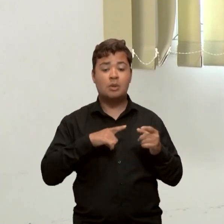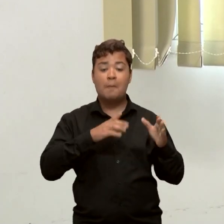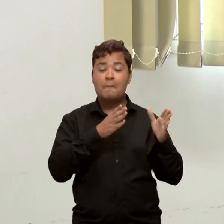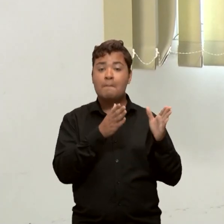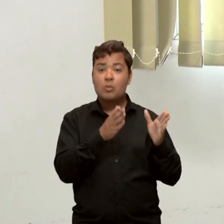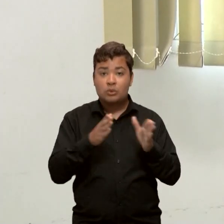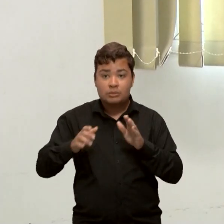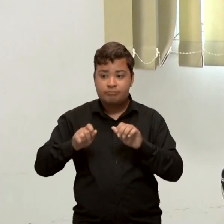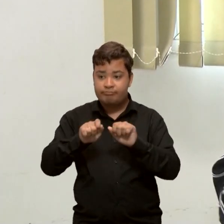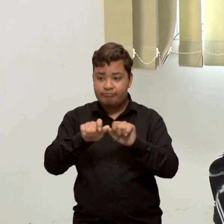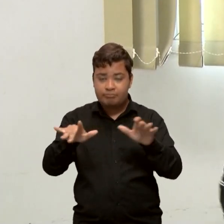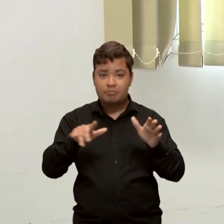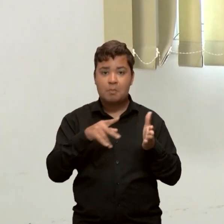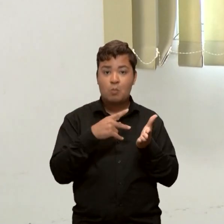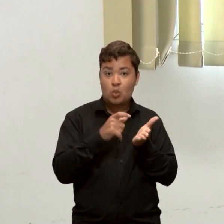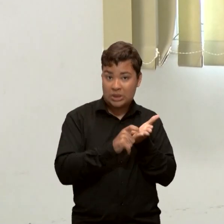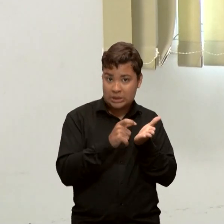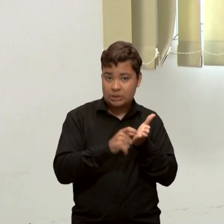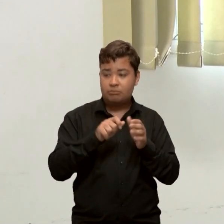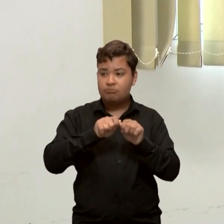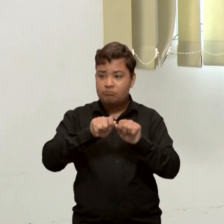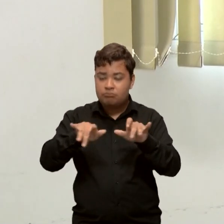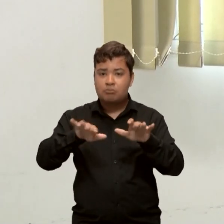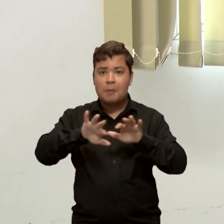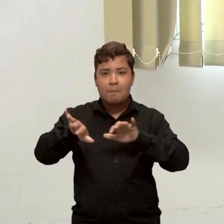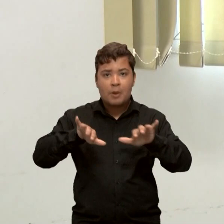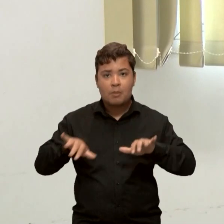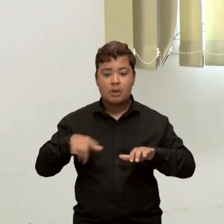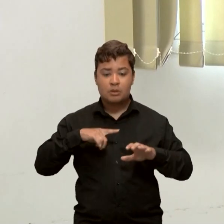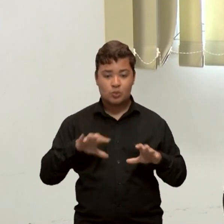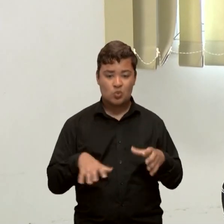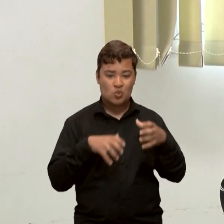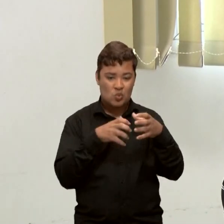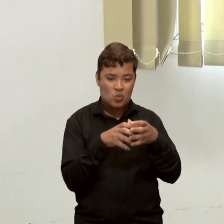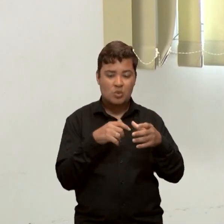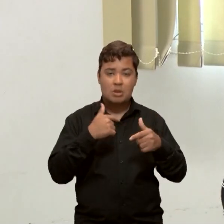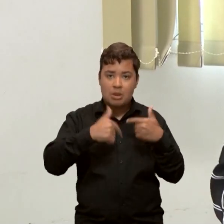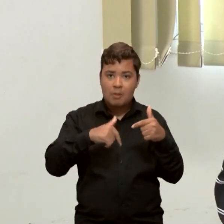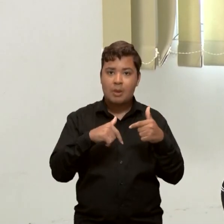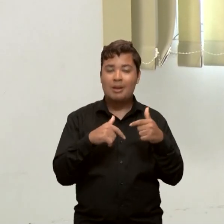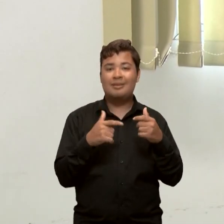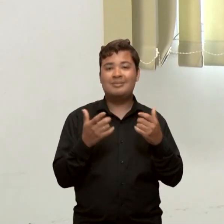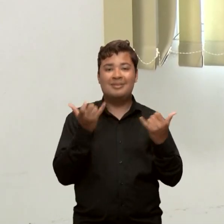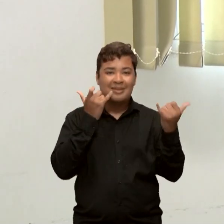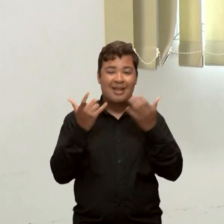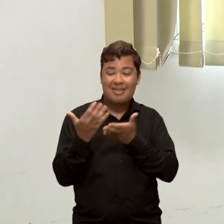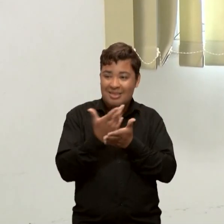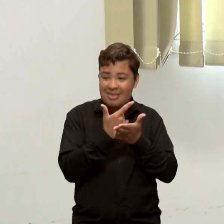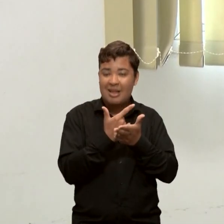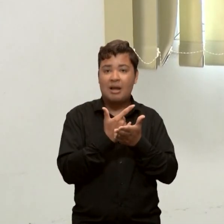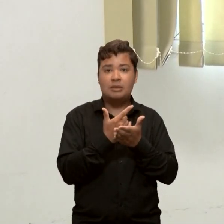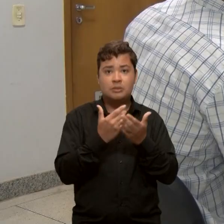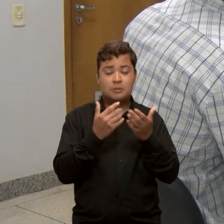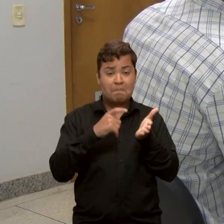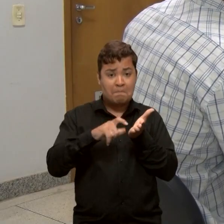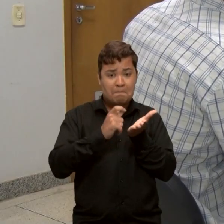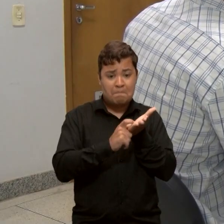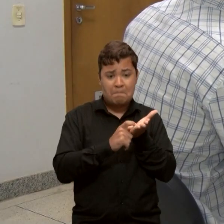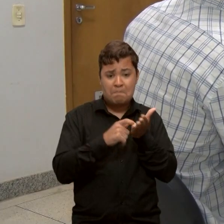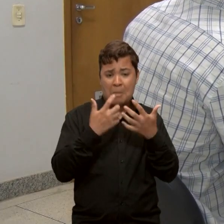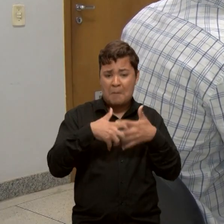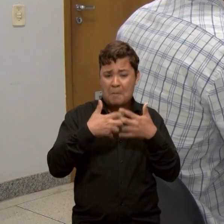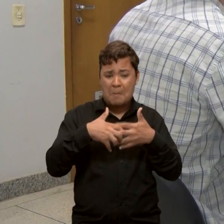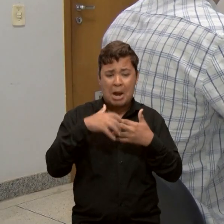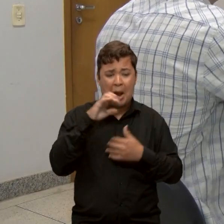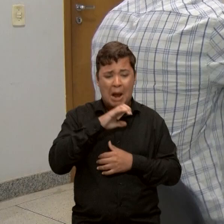massivo para, em conjunto, tentar processar o máximo de dados possível no menor tempo de